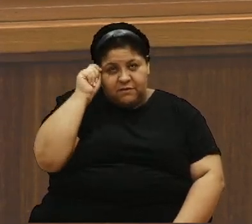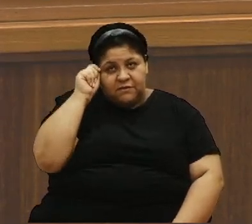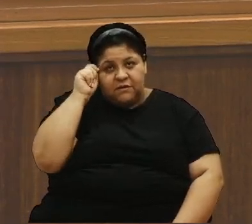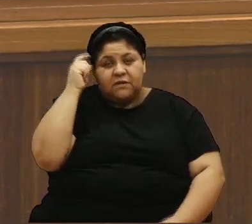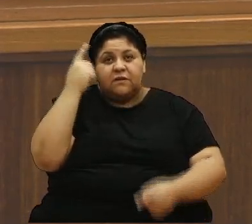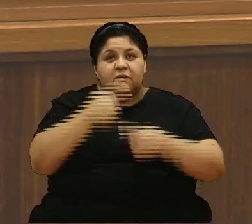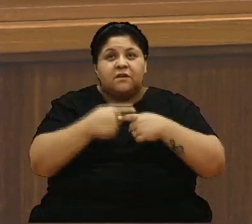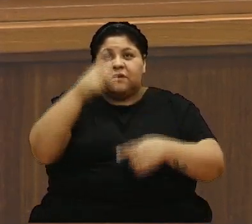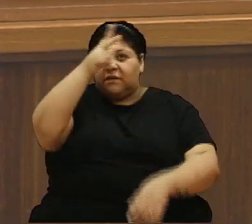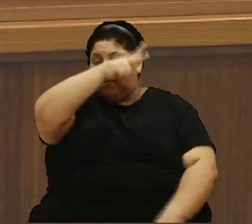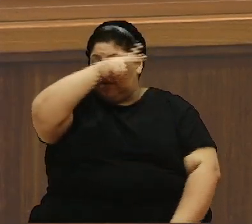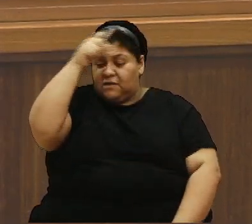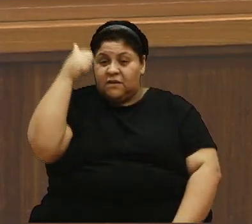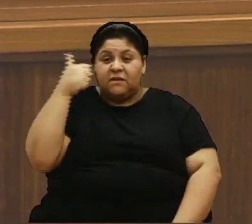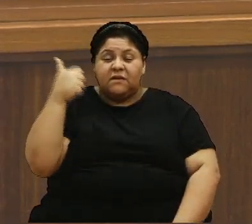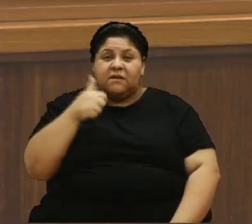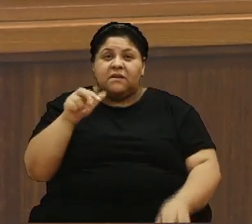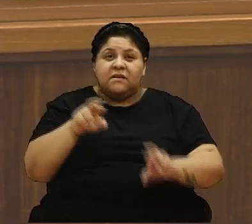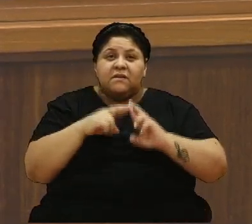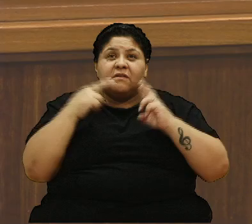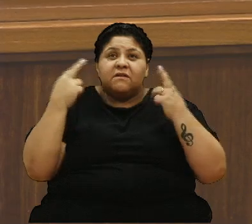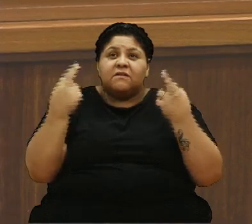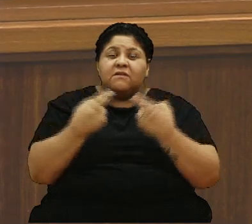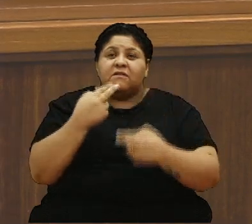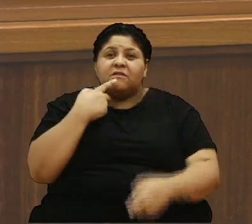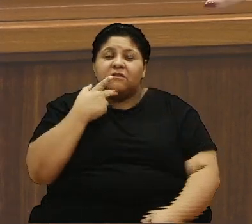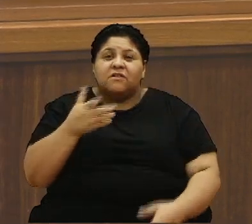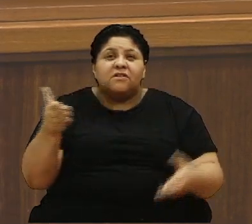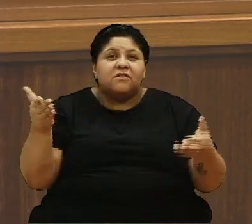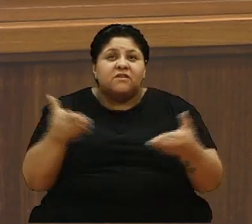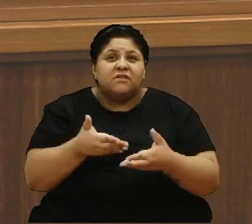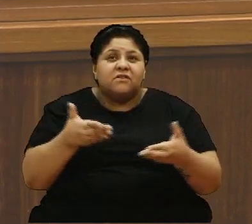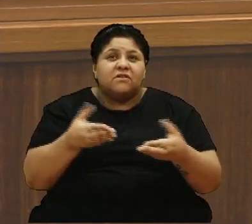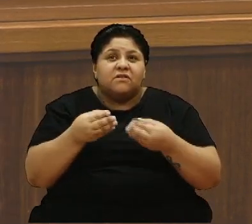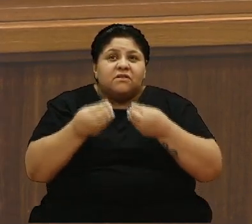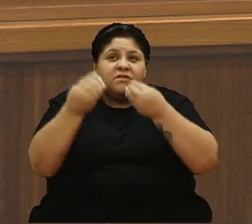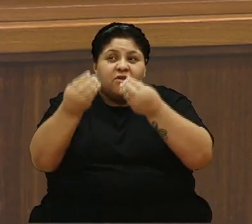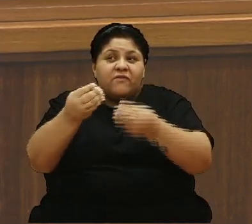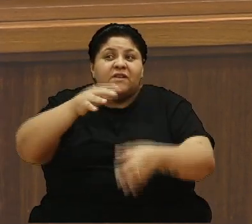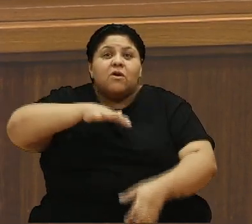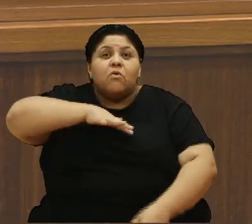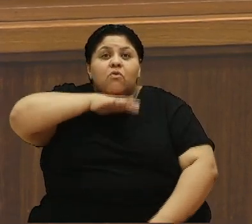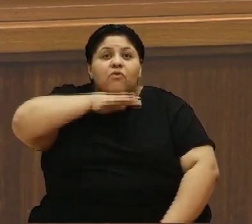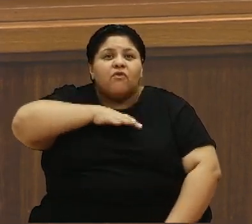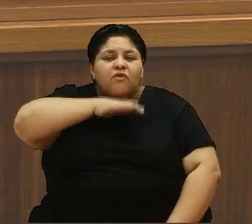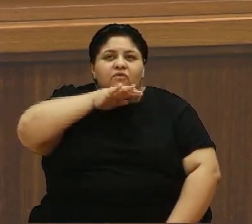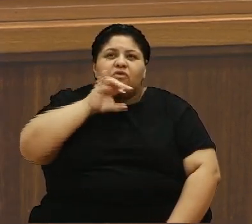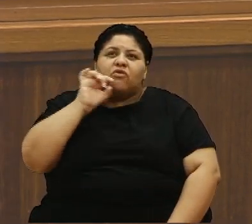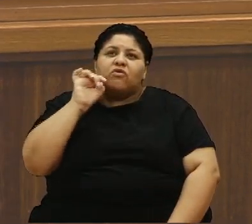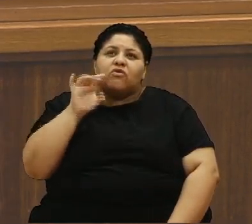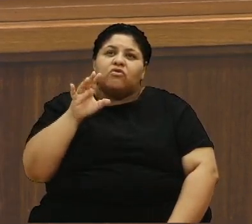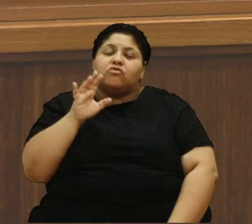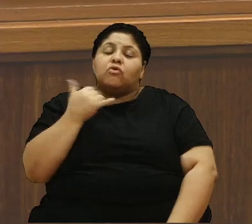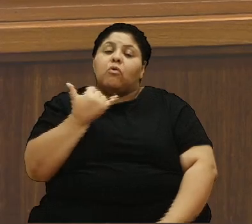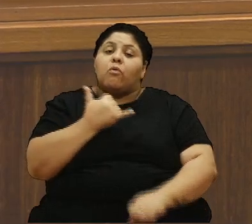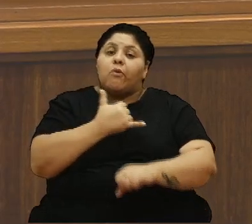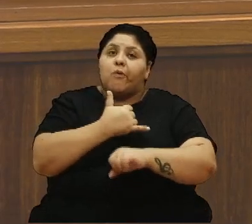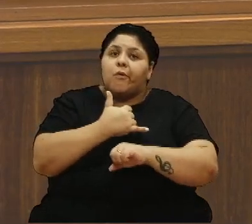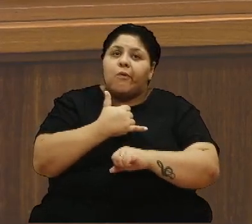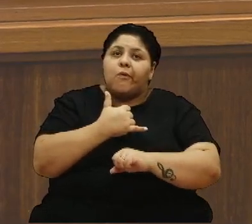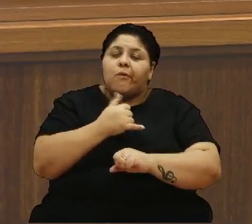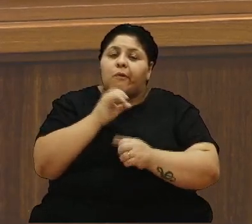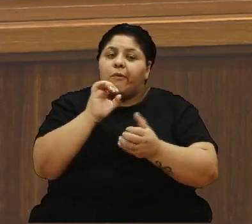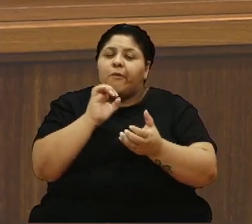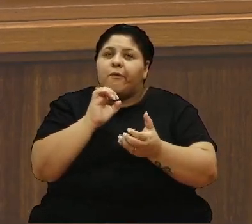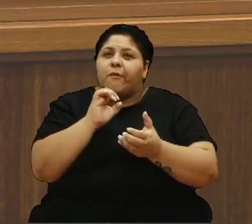Porque o prefeito, na primeira reunião, nos levou lá e já ofereceu o terreno. Só que passou para o secretário